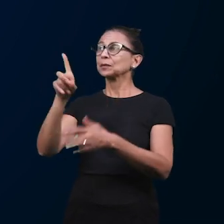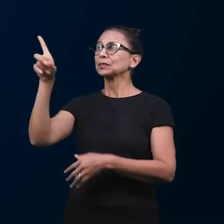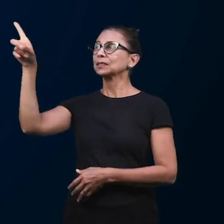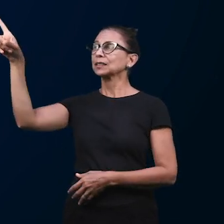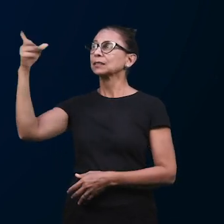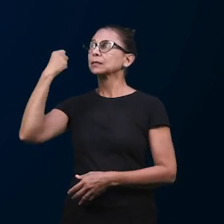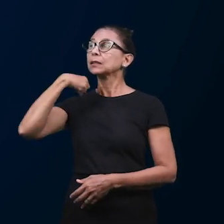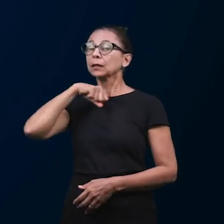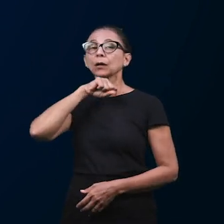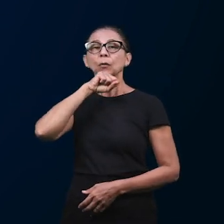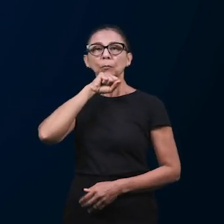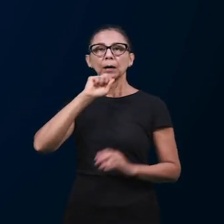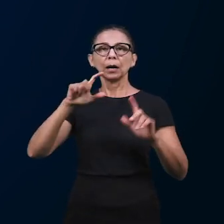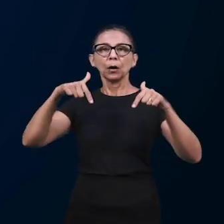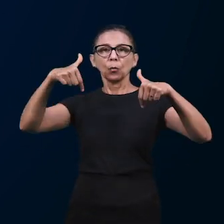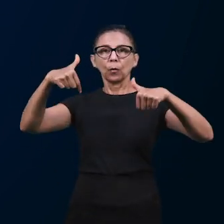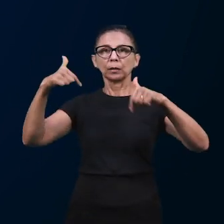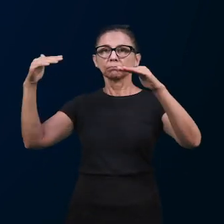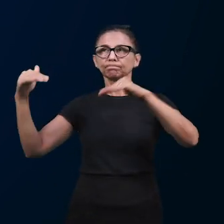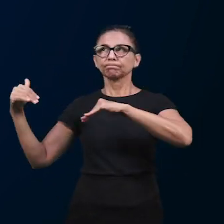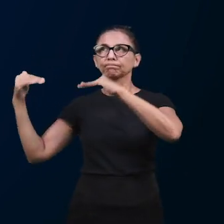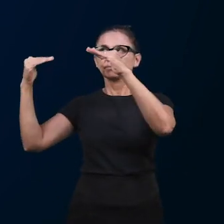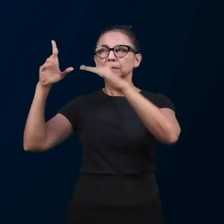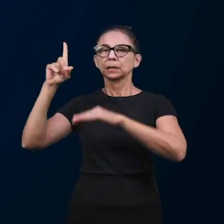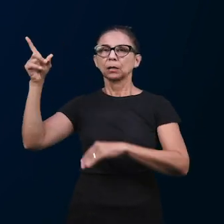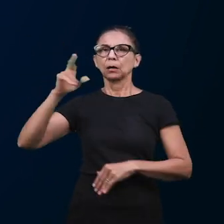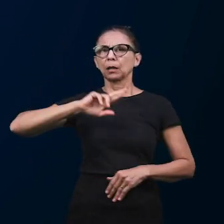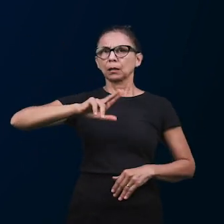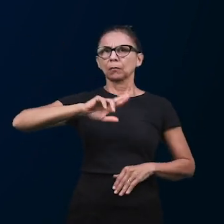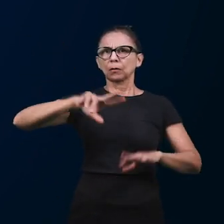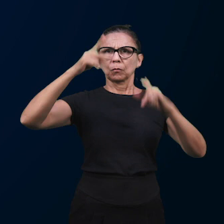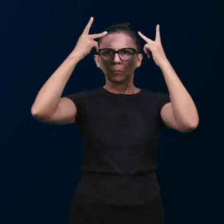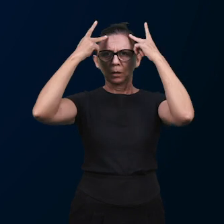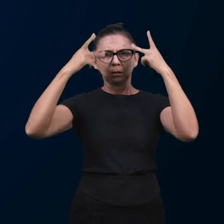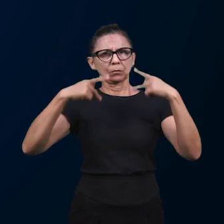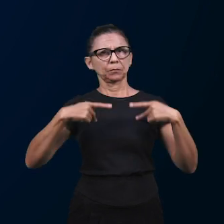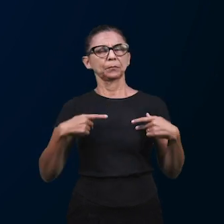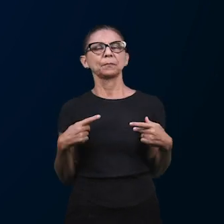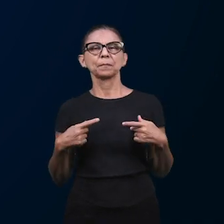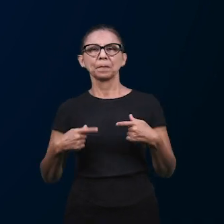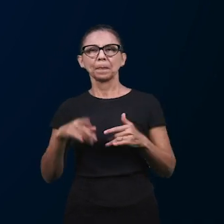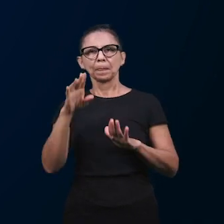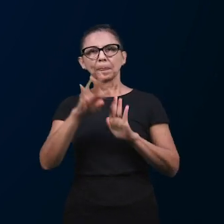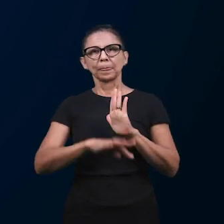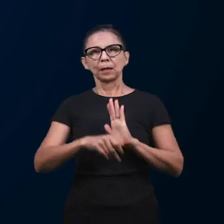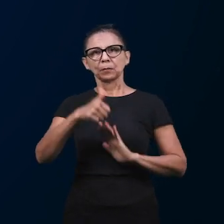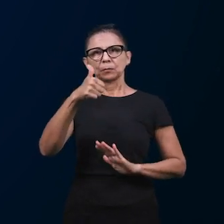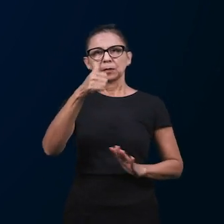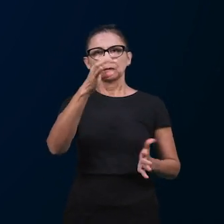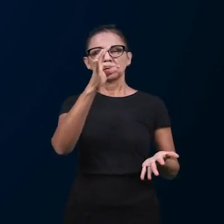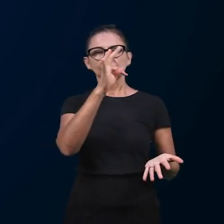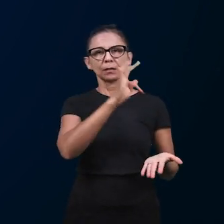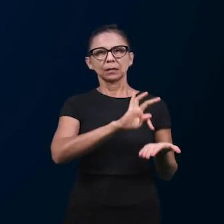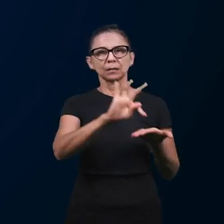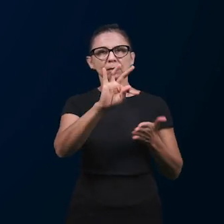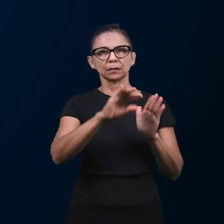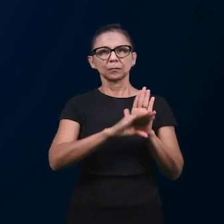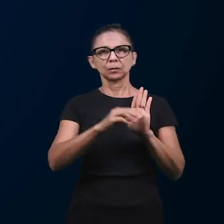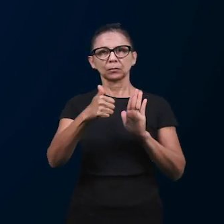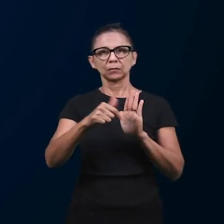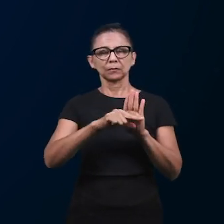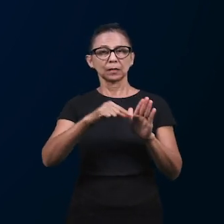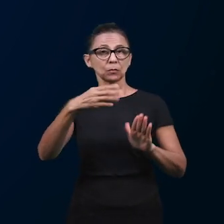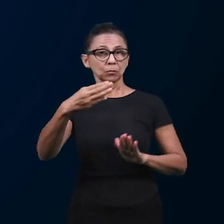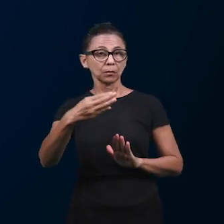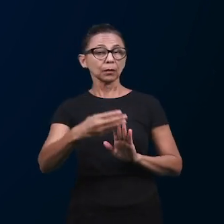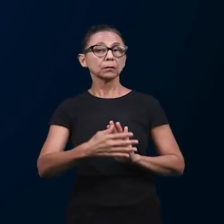Pai. Então, um ato da soberania de Deus, não há interferência humana. E o texto está no 1 Tessalonicenses, capítulo